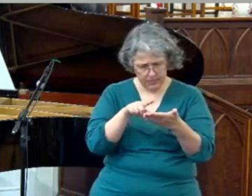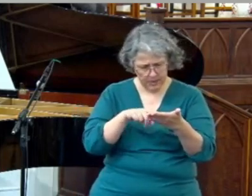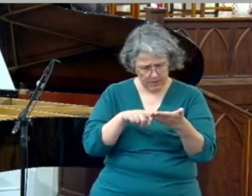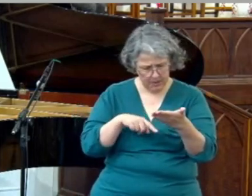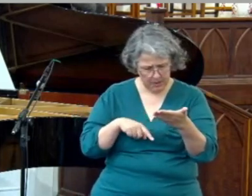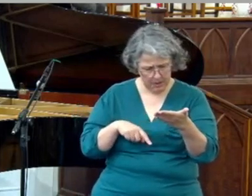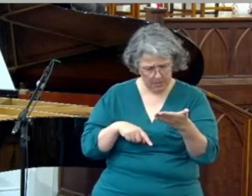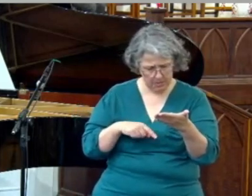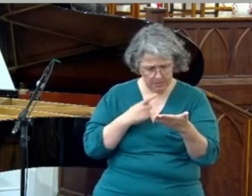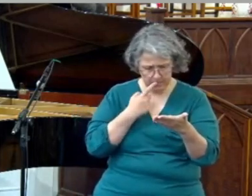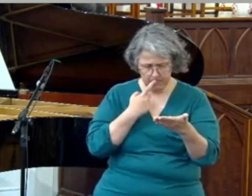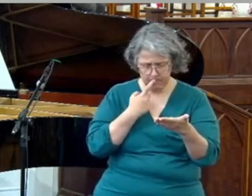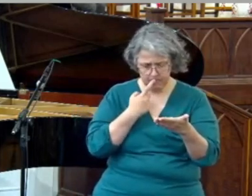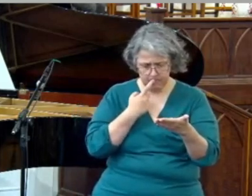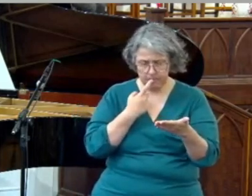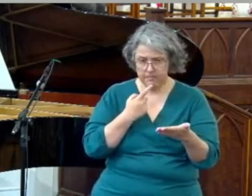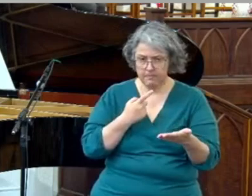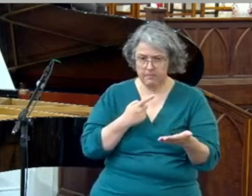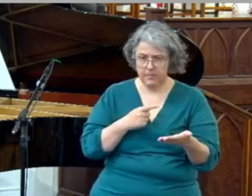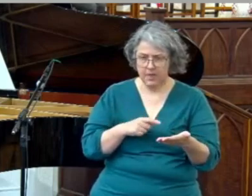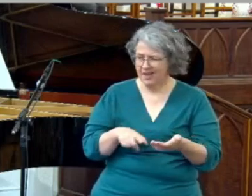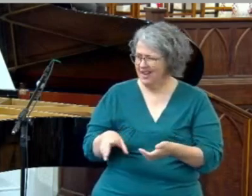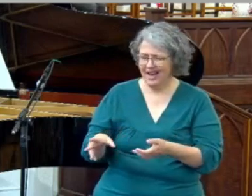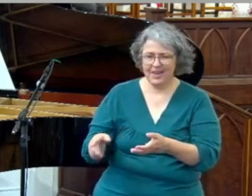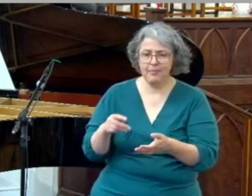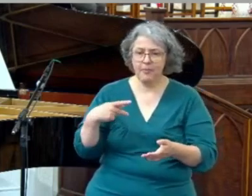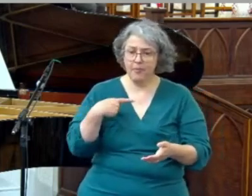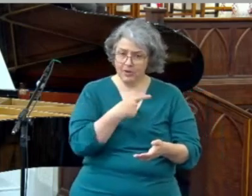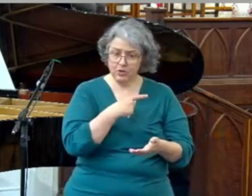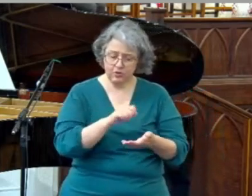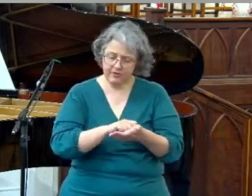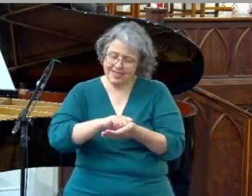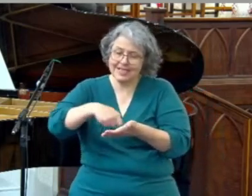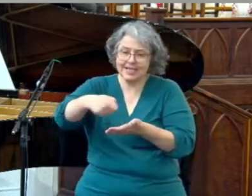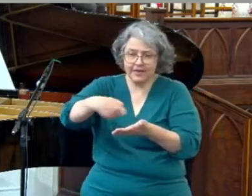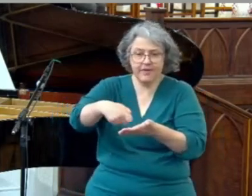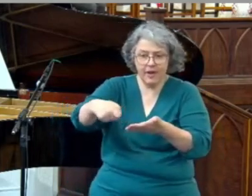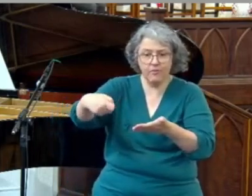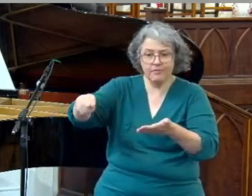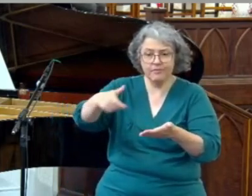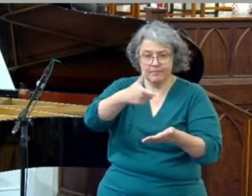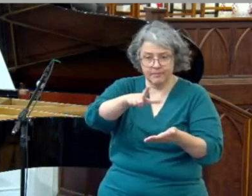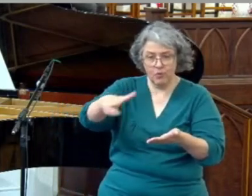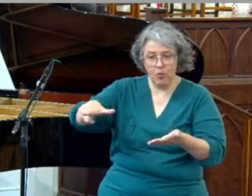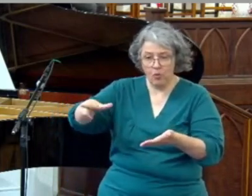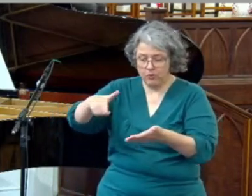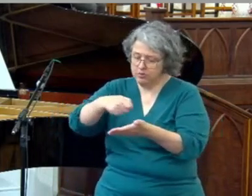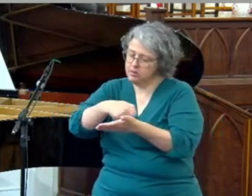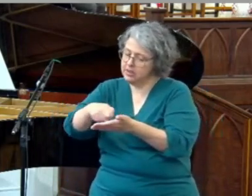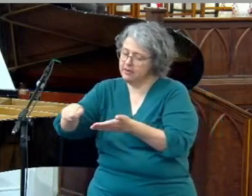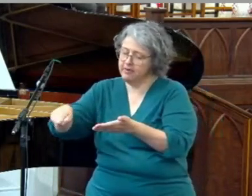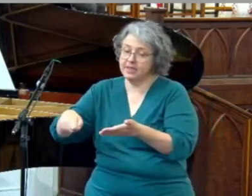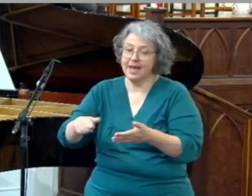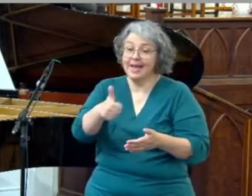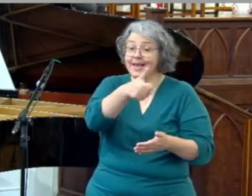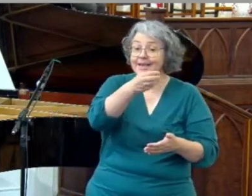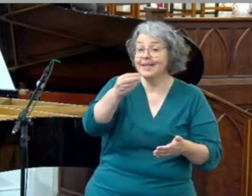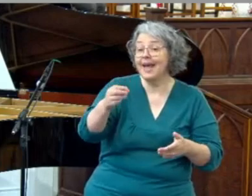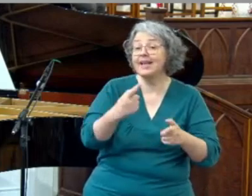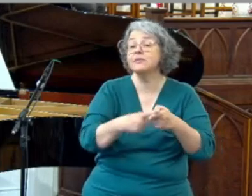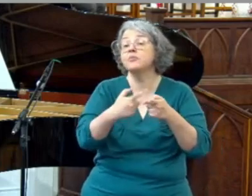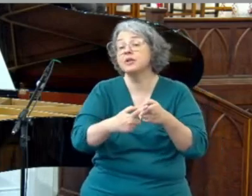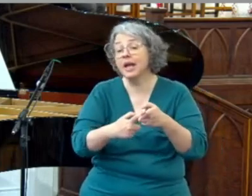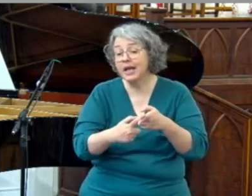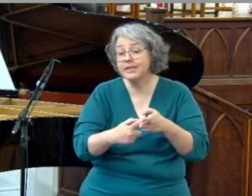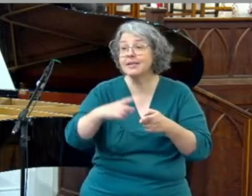orelha. E ela teve uma conversa com ele e rapidamente o pastor e sua esposa convidaram aquela mulher para